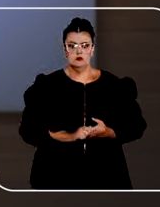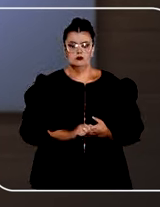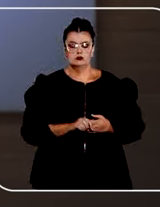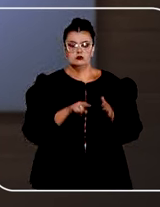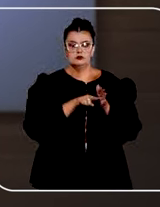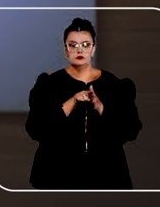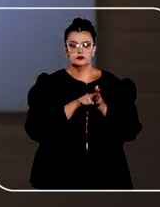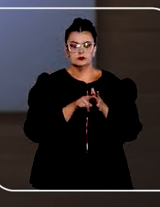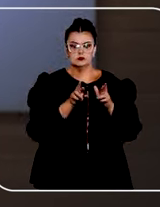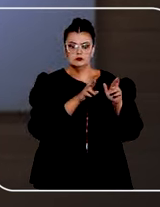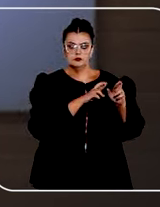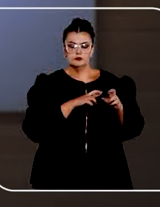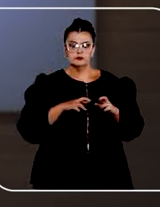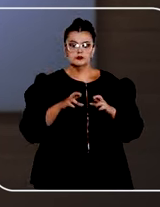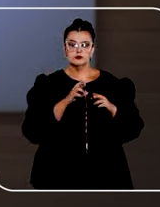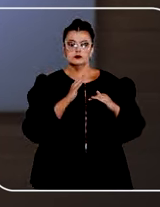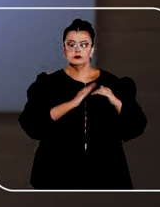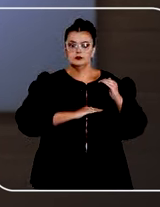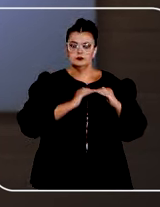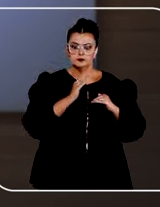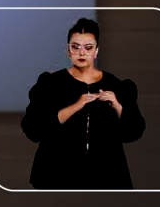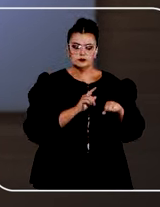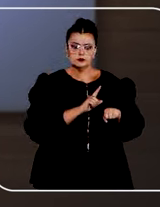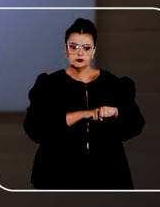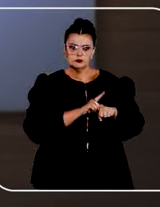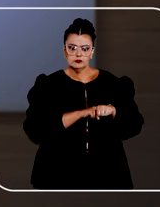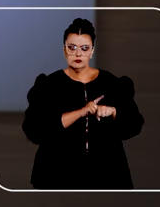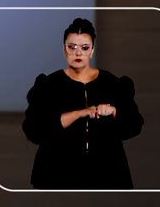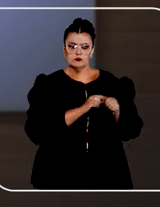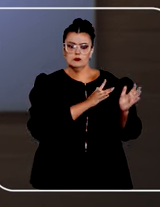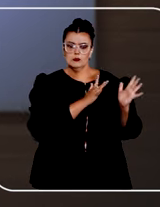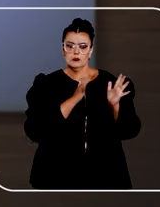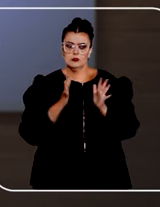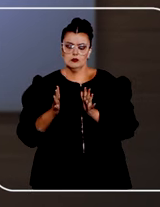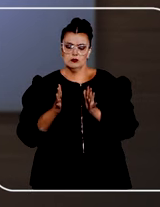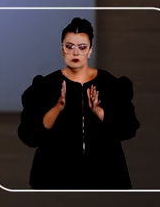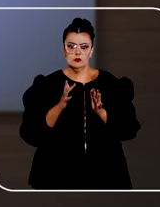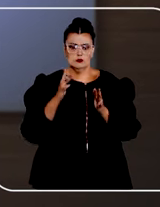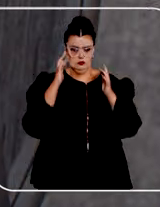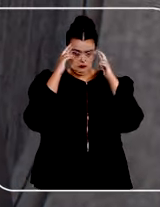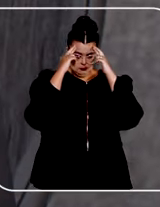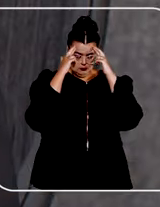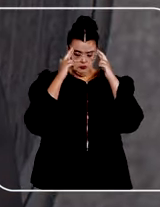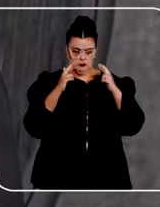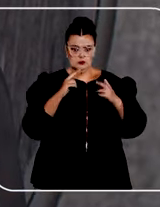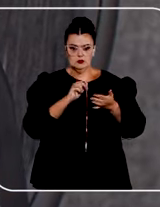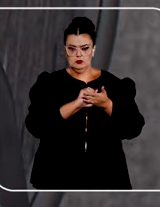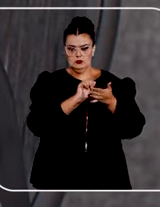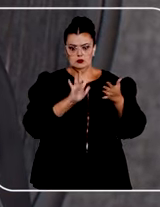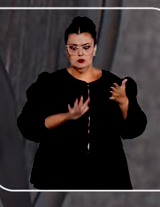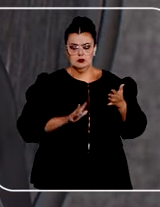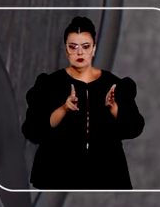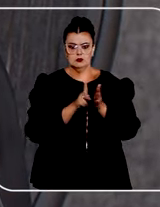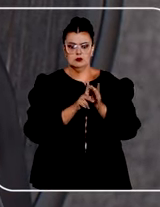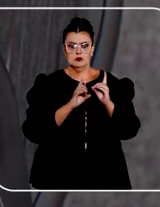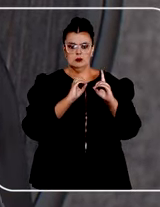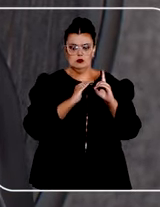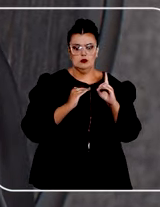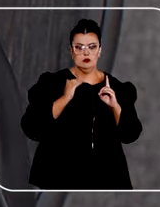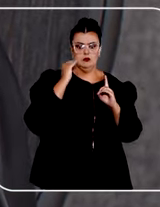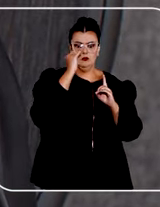possibilitar a fiscalização das atividades e da carga horária efetivamente cumprida a relatoria é do